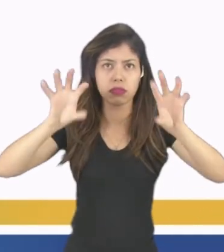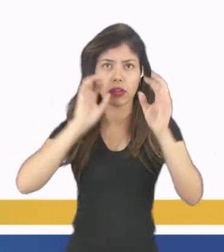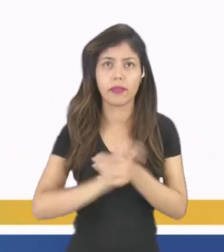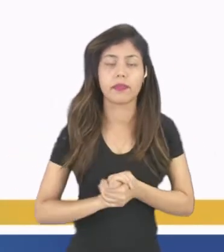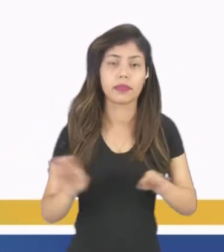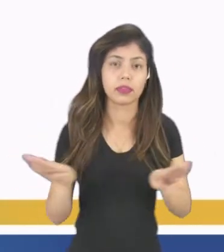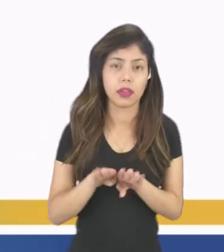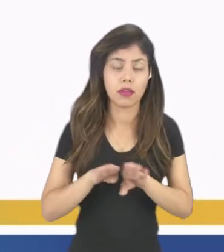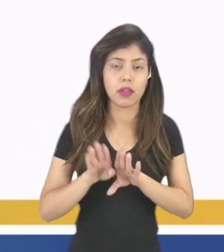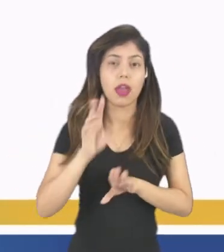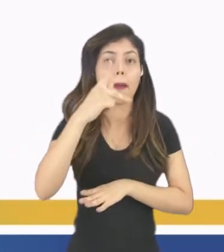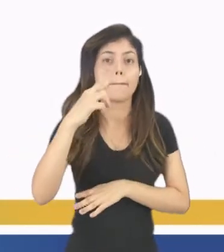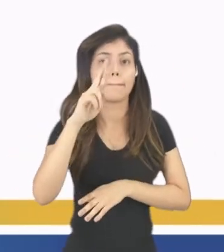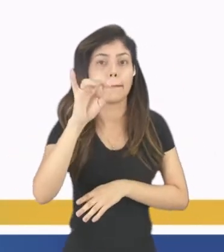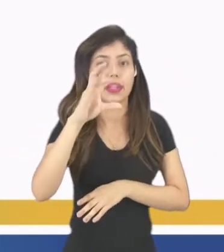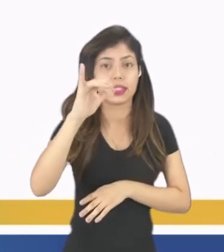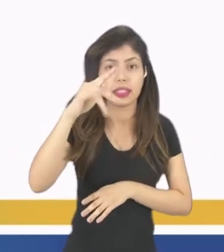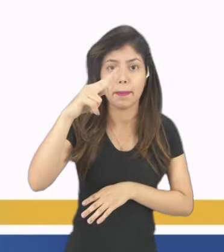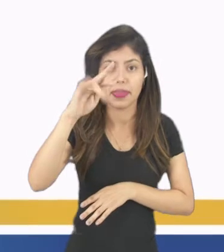de precipitados.